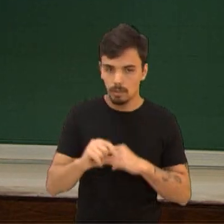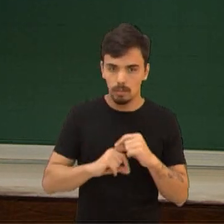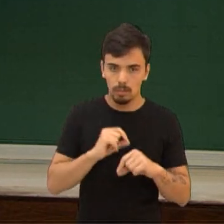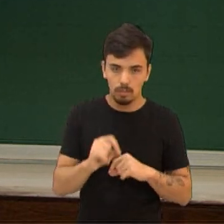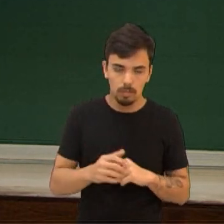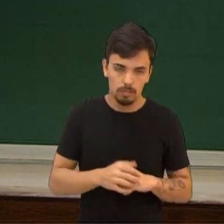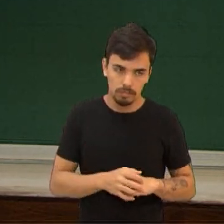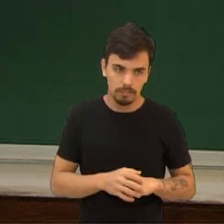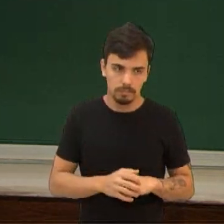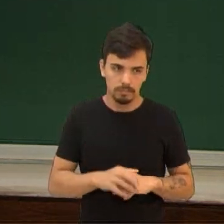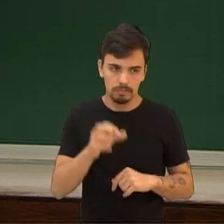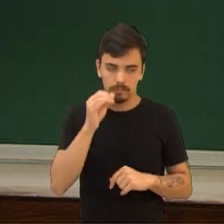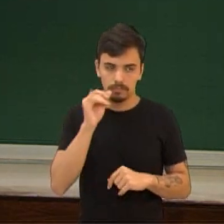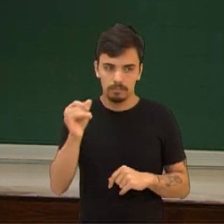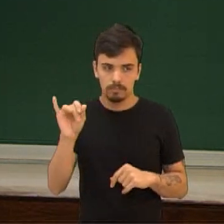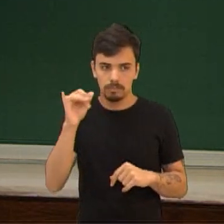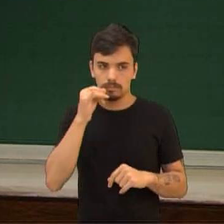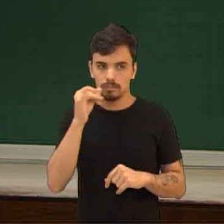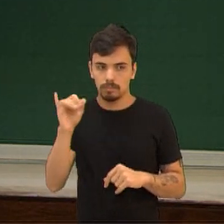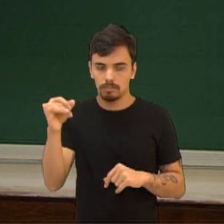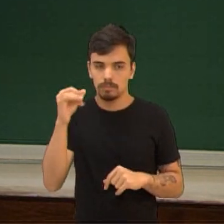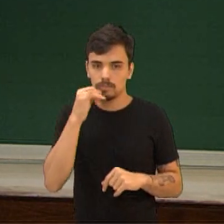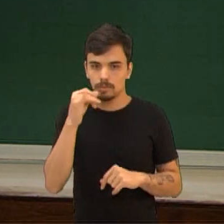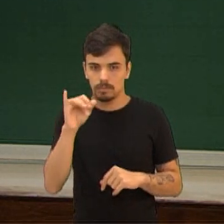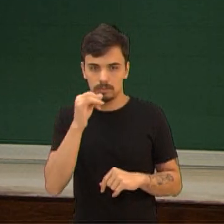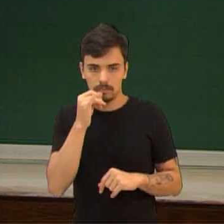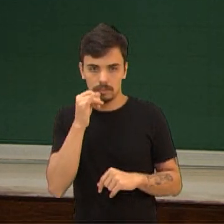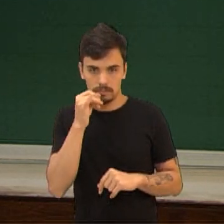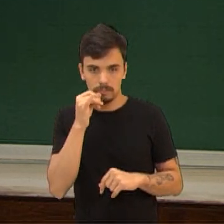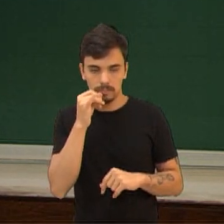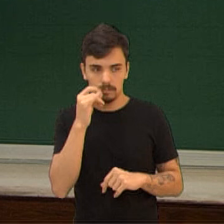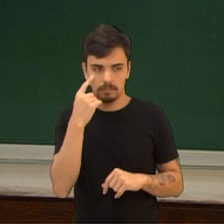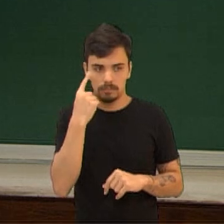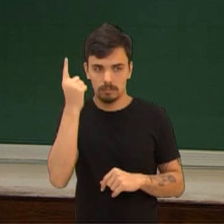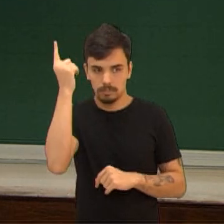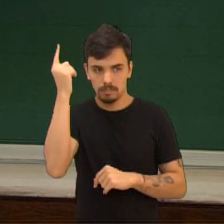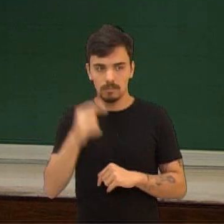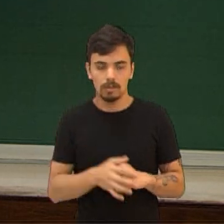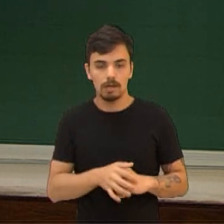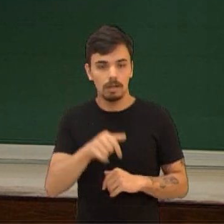então, que a energia é igual a carga vezes tensão. Ok?